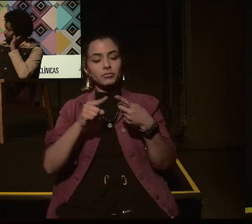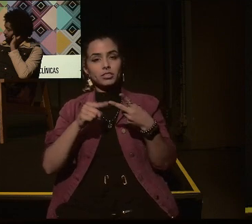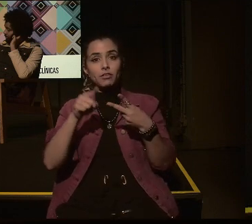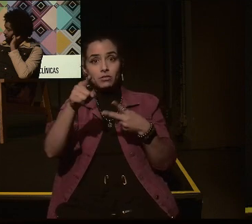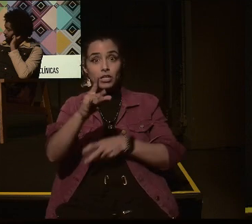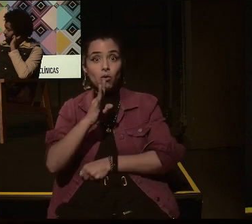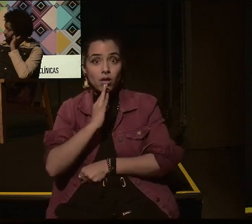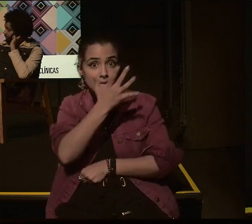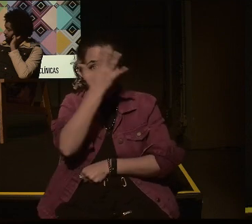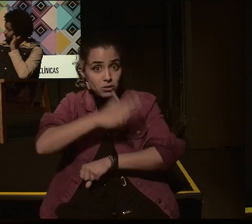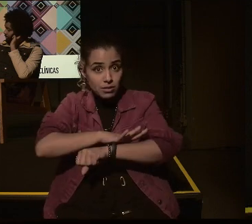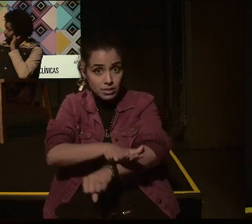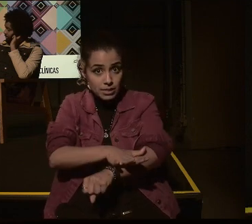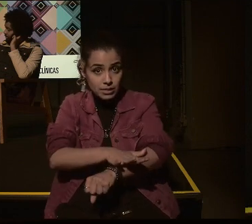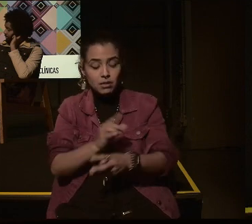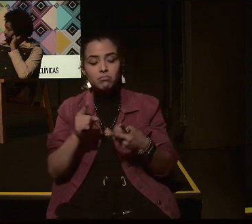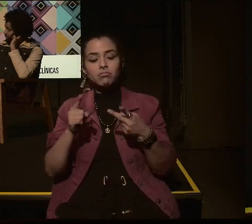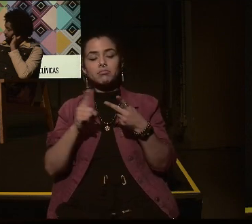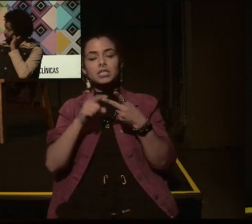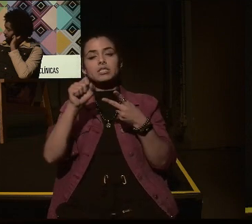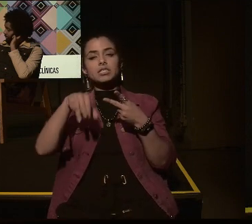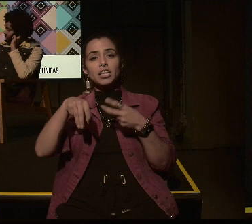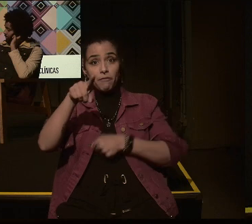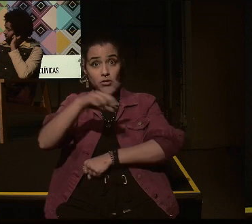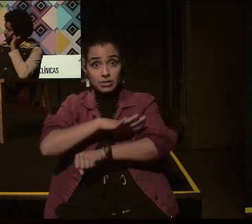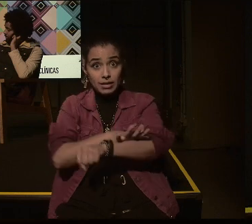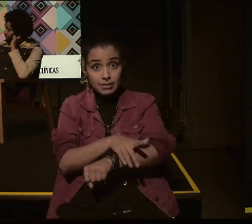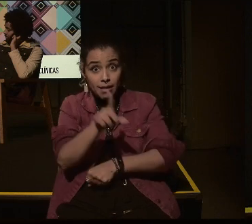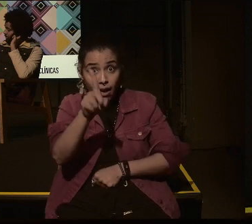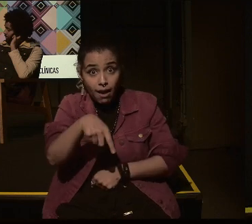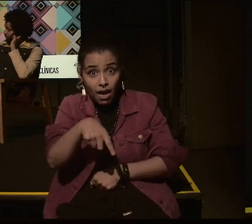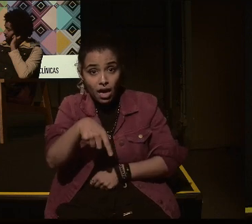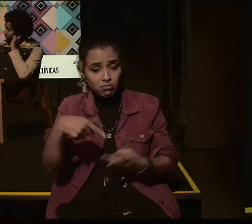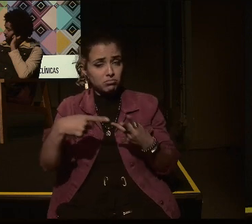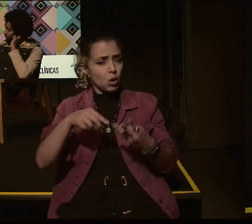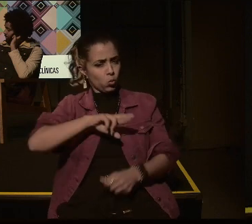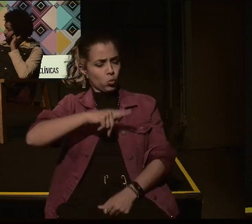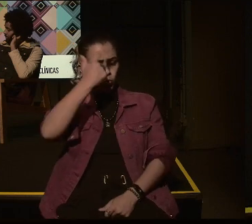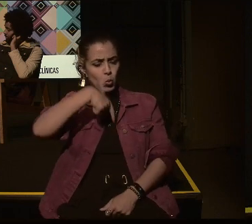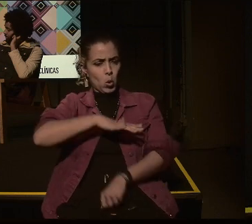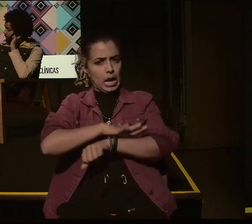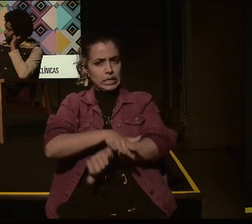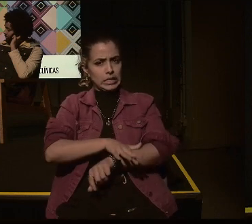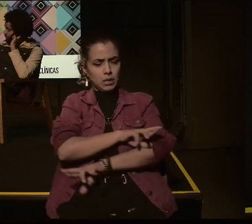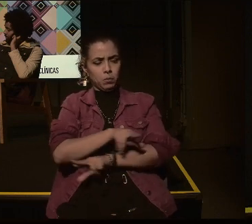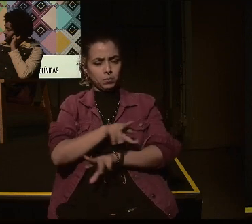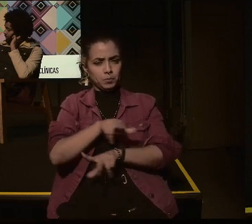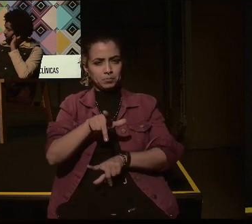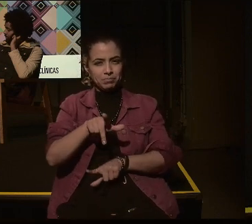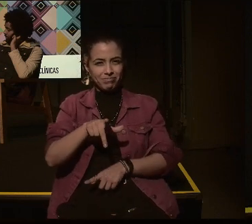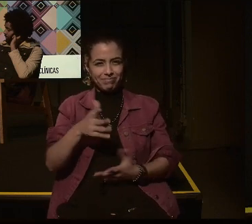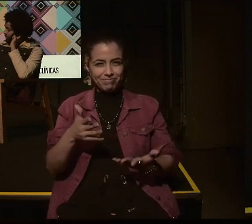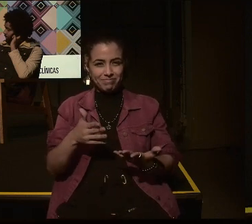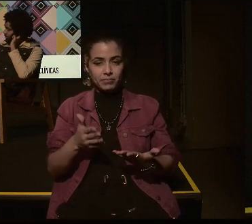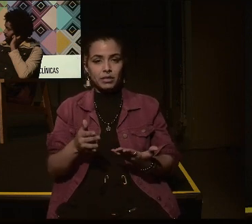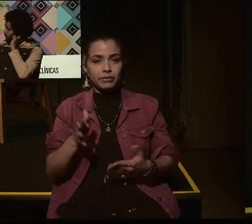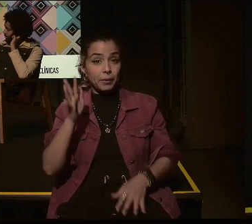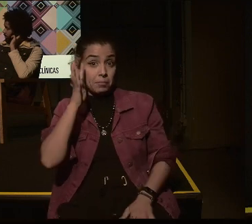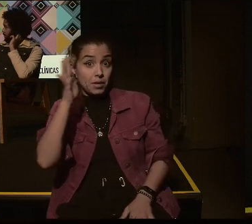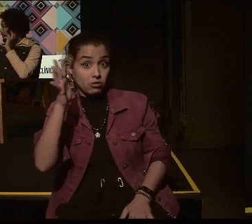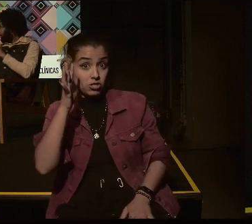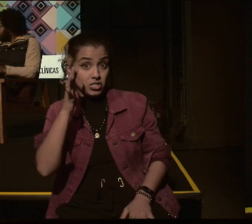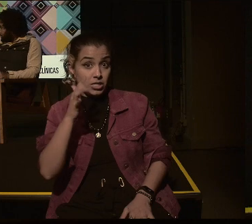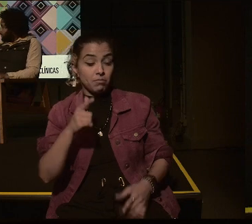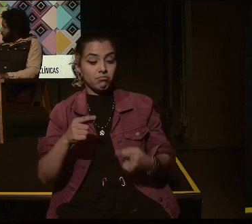Sim, conheço. Mas você é racista? Não, não sou. Então eu moro, eu,